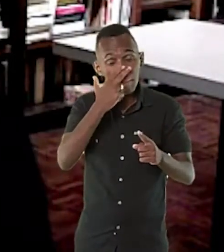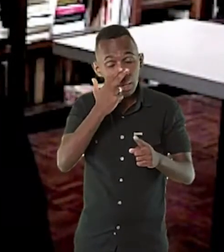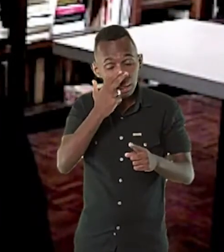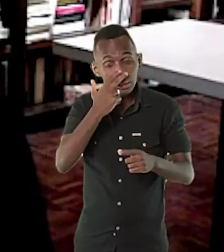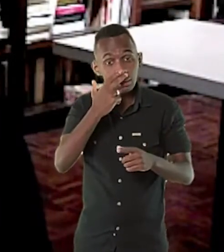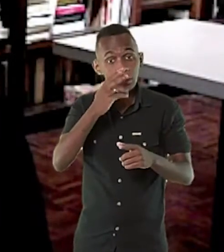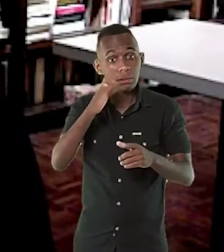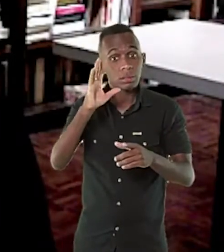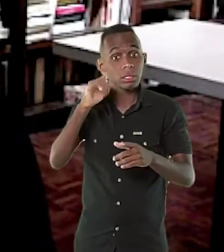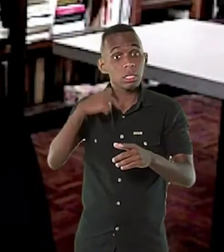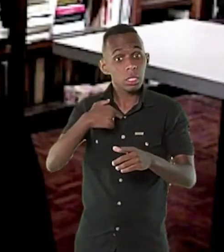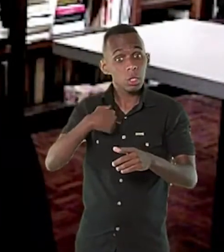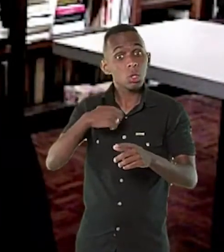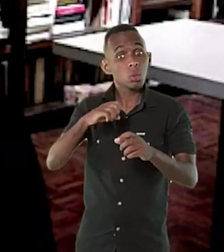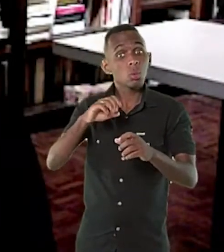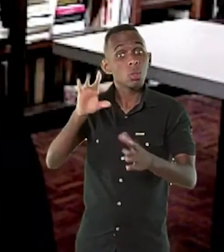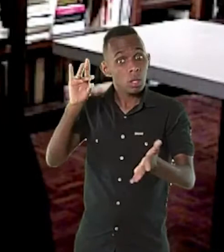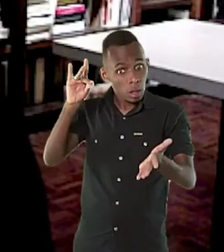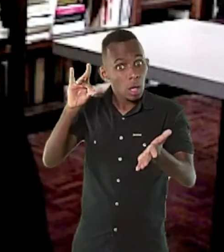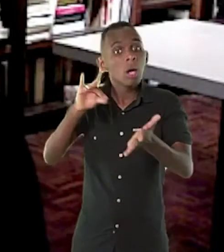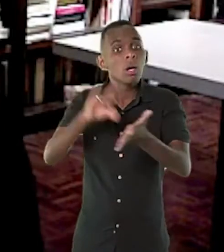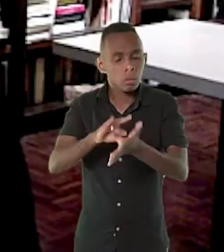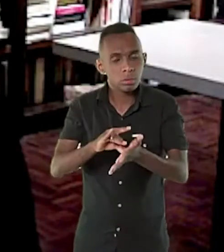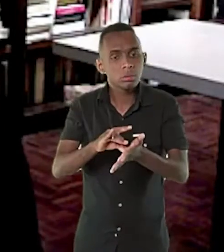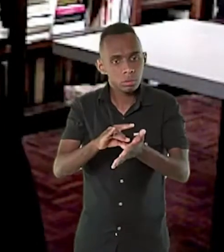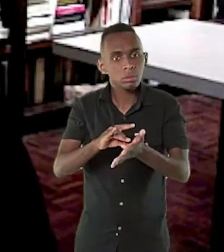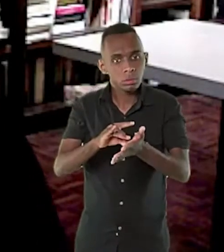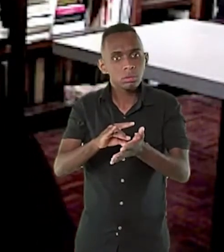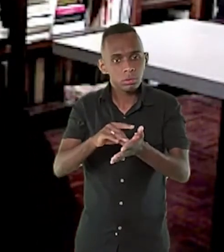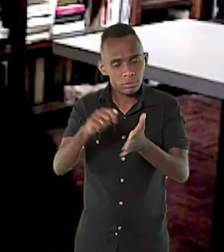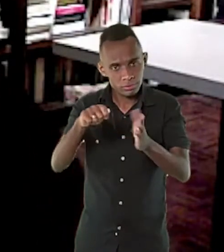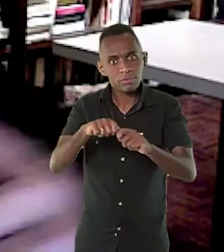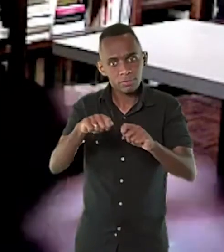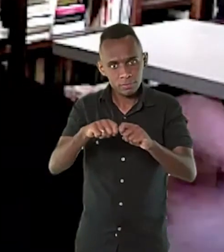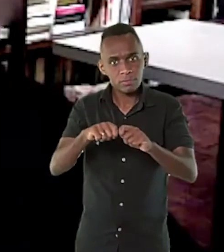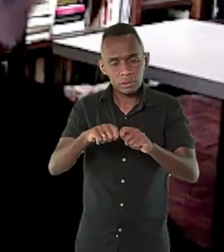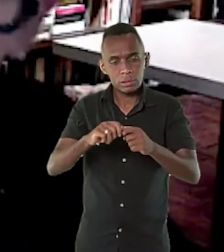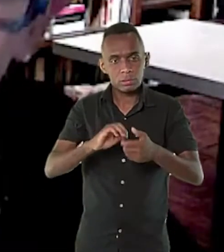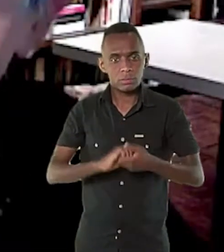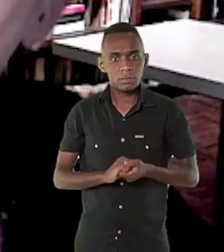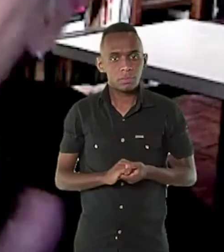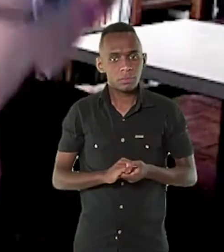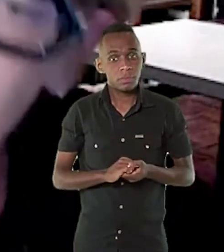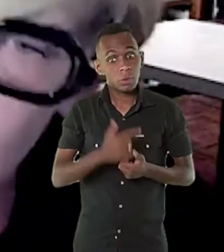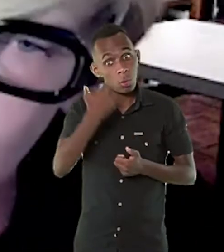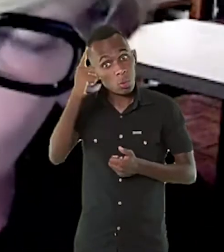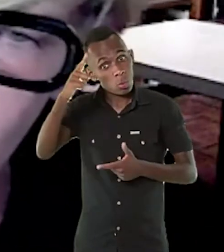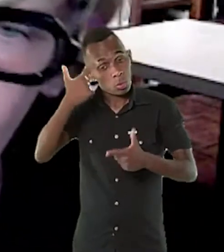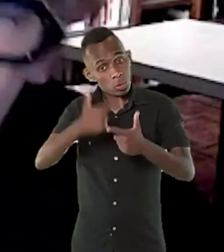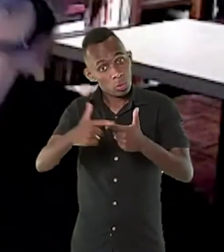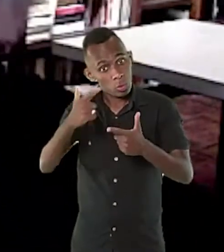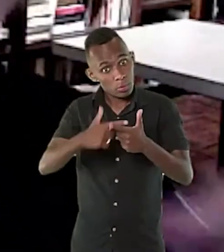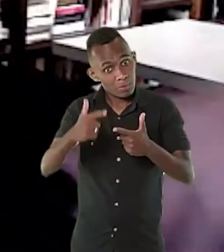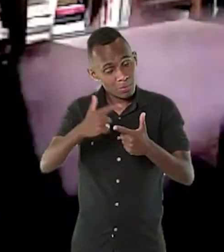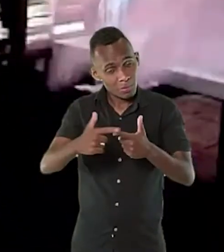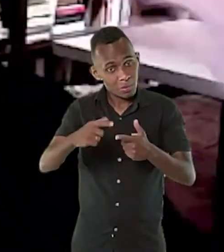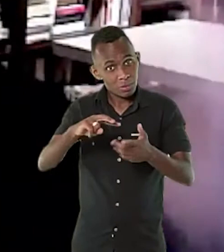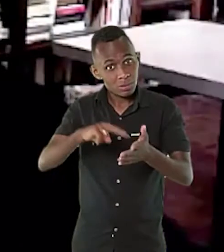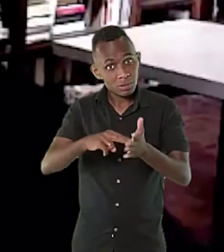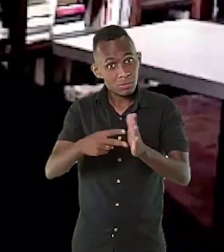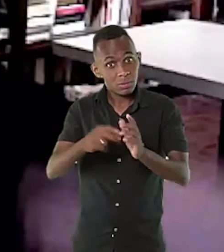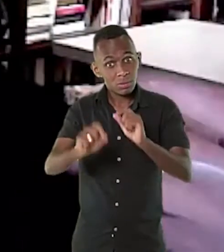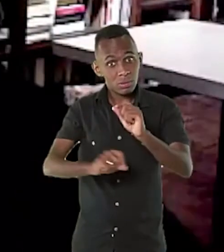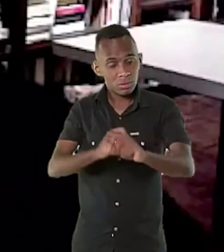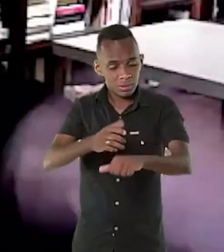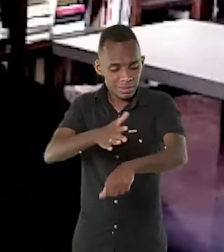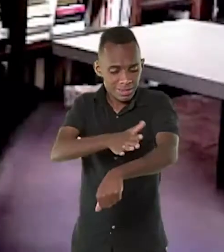eu poderei vir a cometer. Isso é um problema. Um outro problema é o racismo algorítmico.